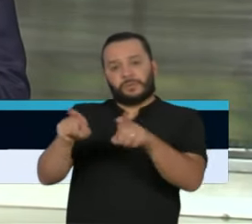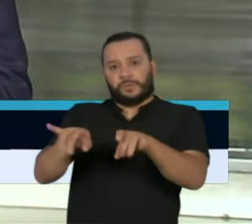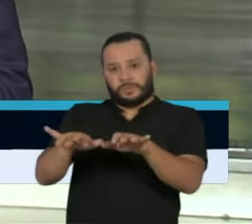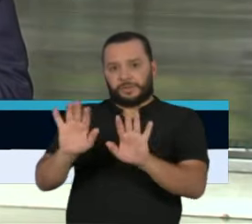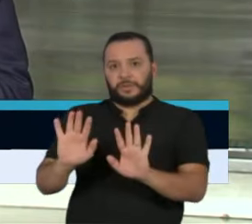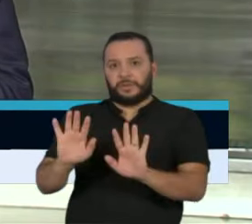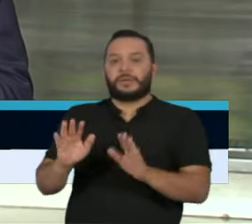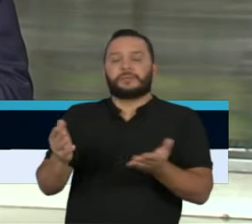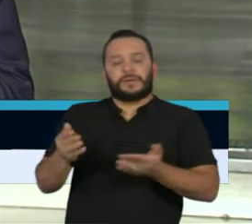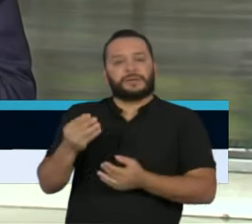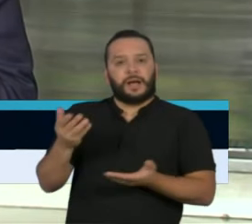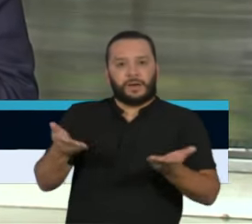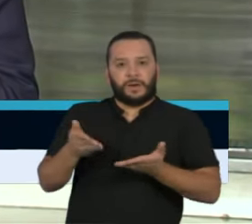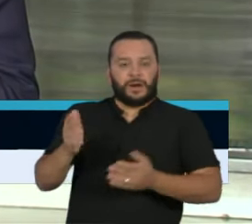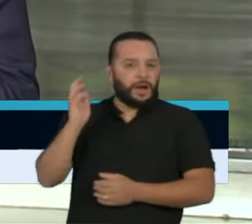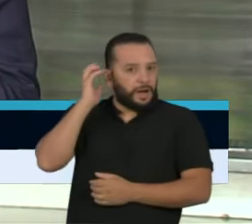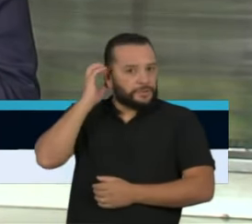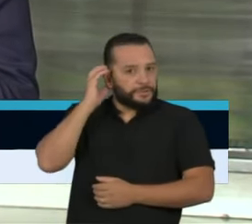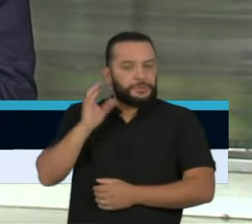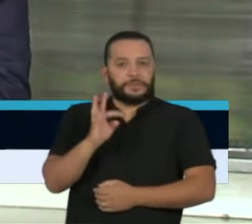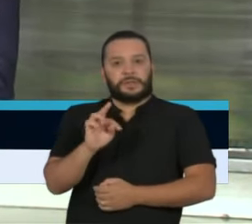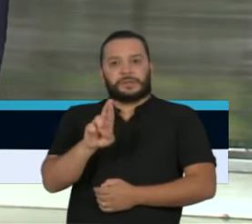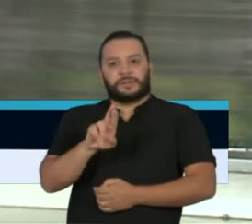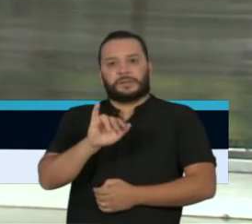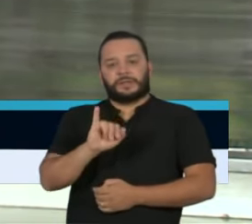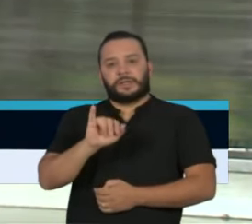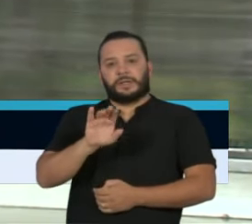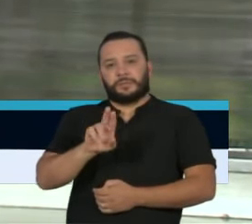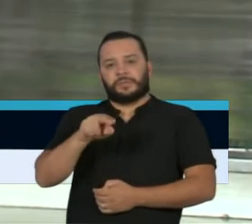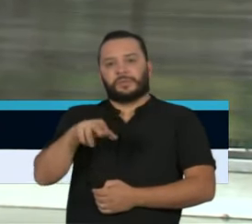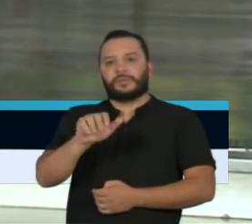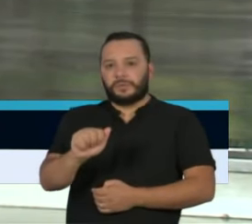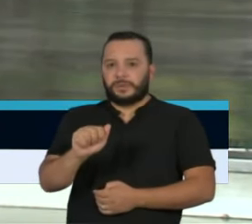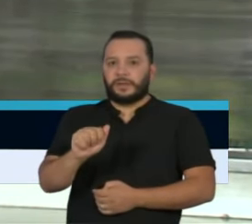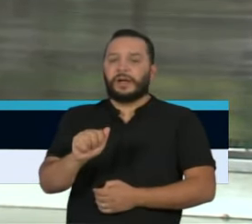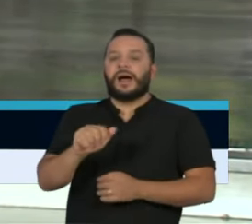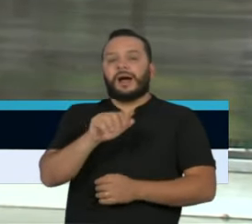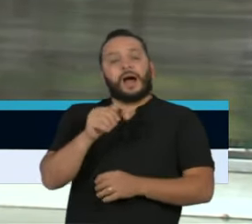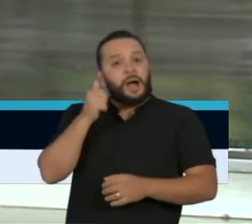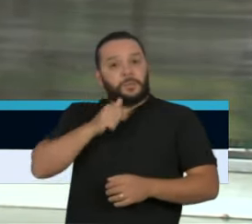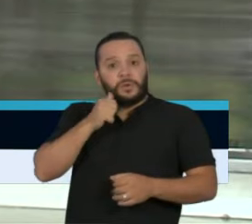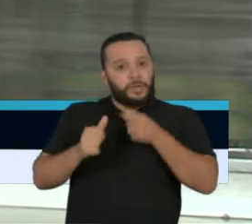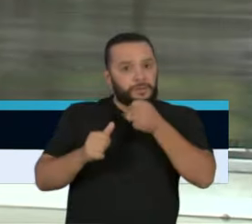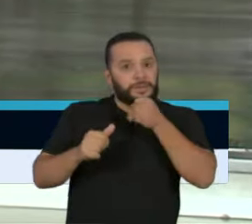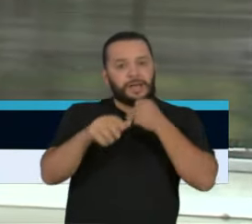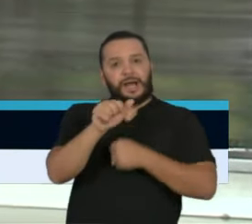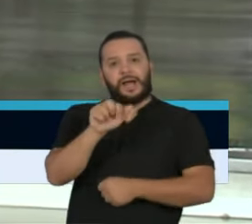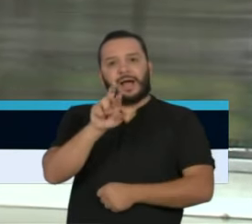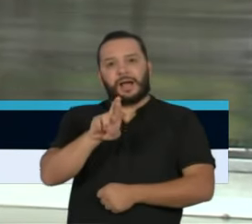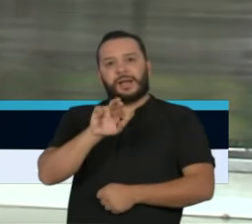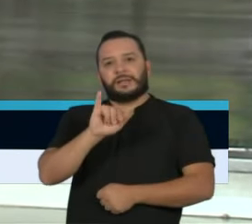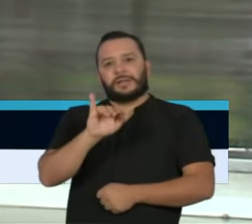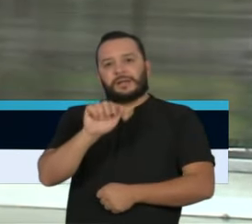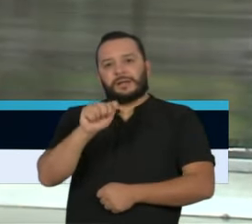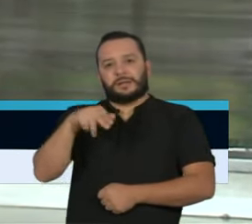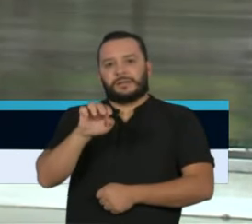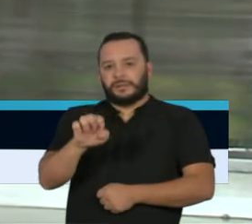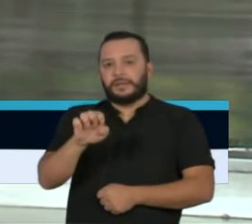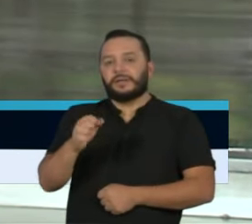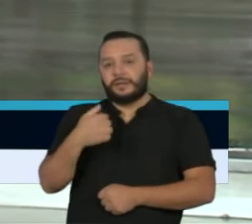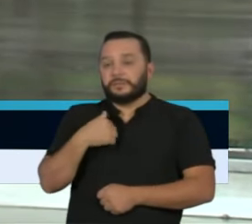agora com a Rádio Tribuna, a jornalista Ariane Rocha. Ariane, estamos vendo você aqui em tela, no Palácio dos Bandeirantes, espero que o áudio